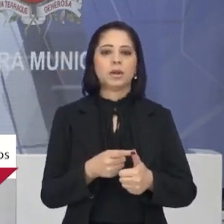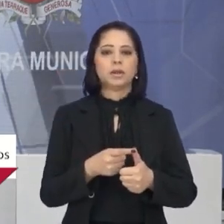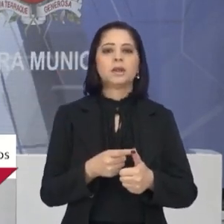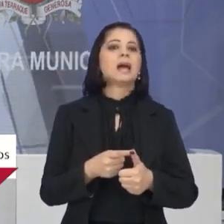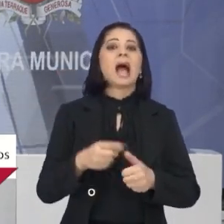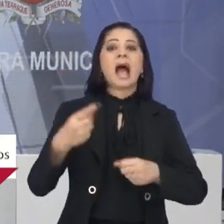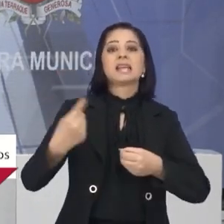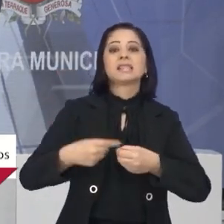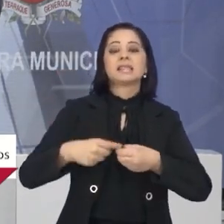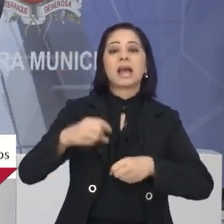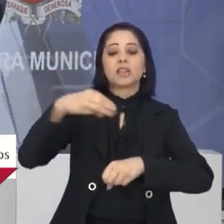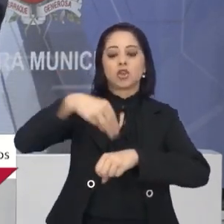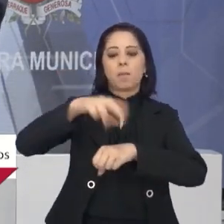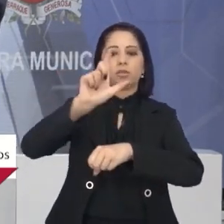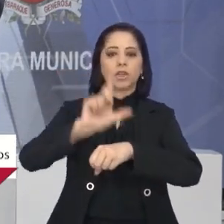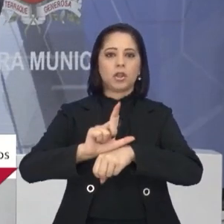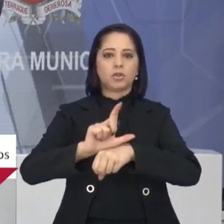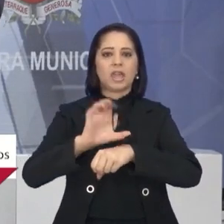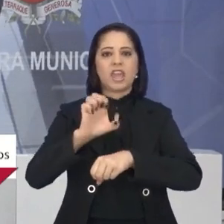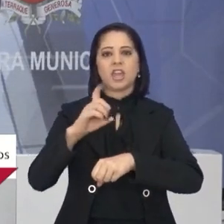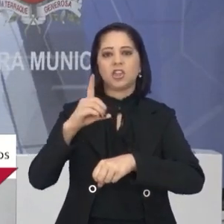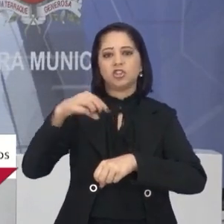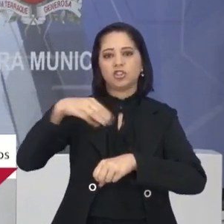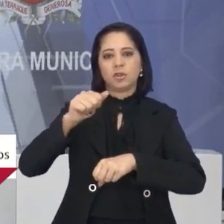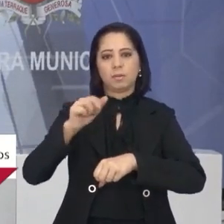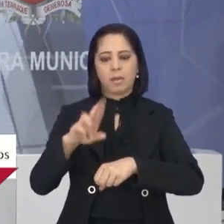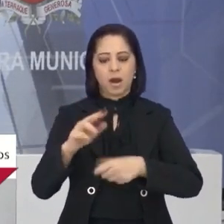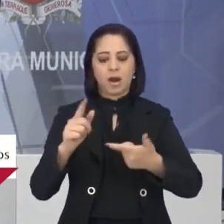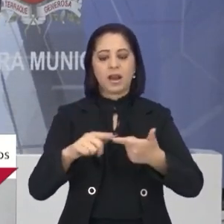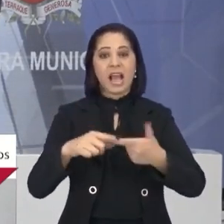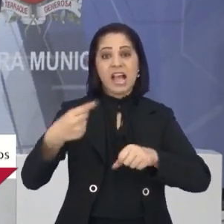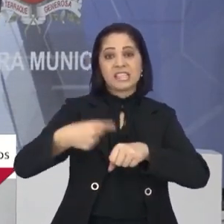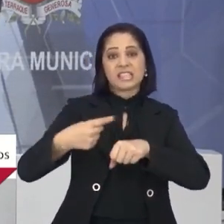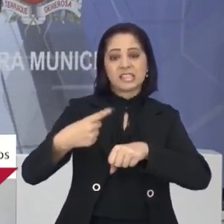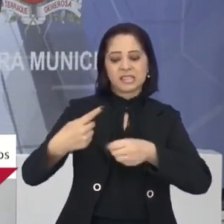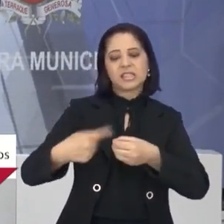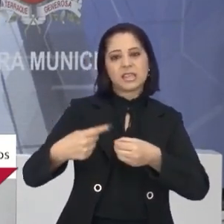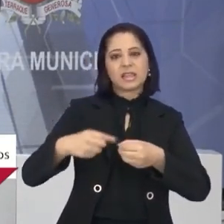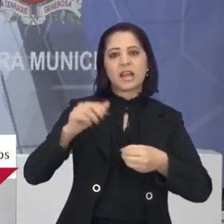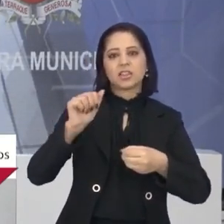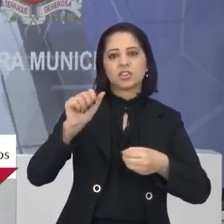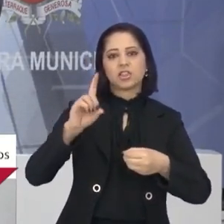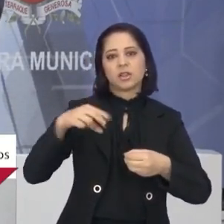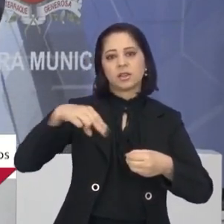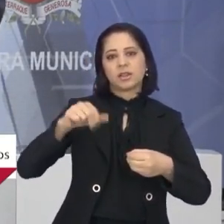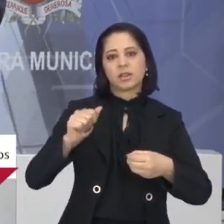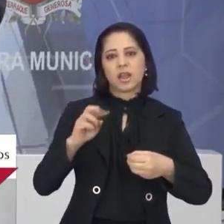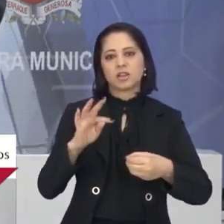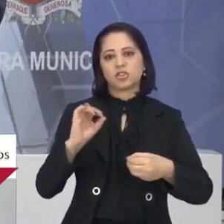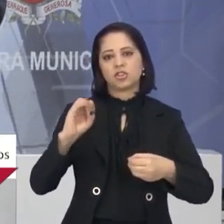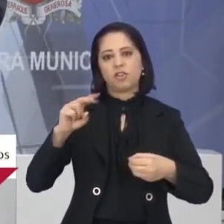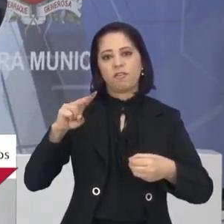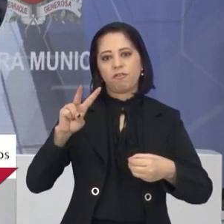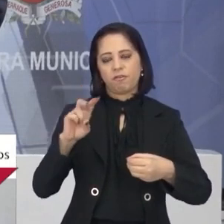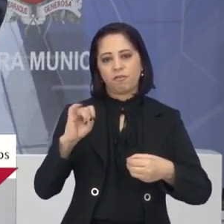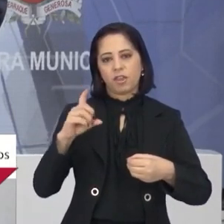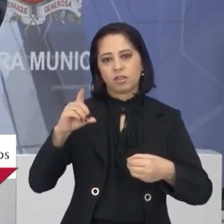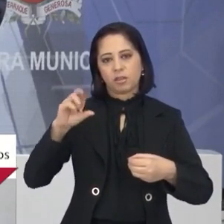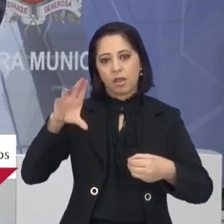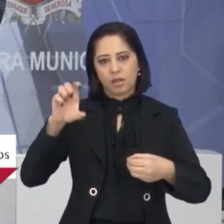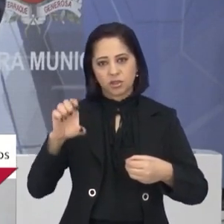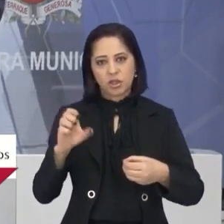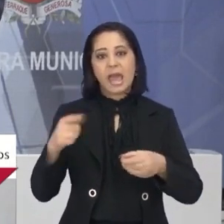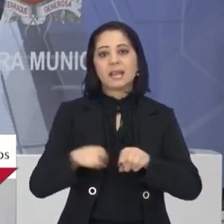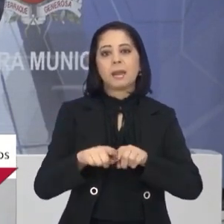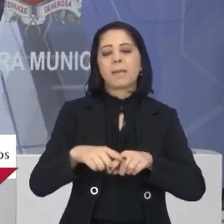Lobato Edmar José de Araújo de Natividade da Serra o Augusto dos Santos de Paraibuna Vittor de Cássio